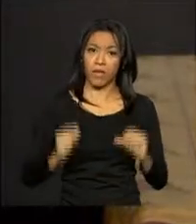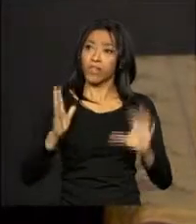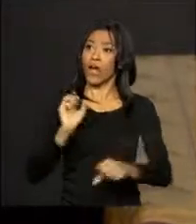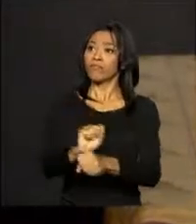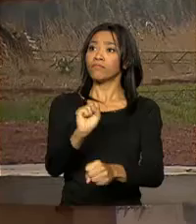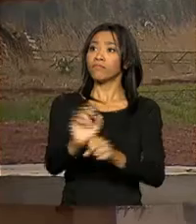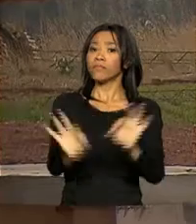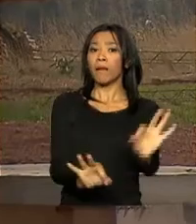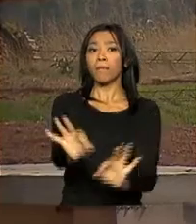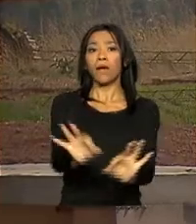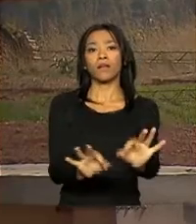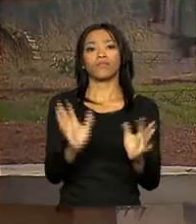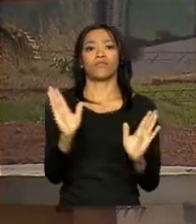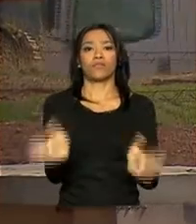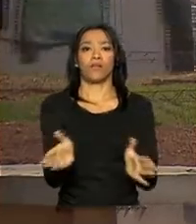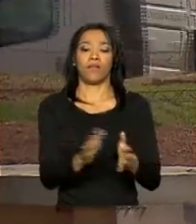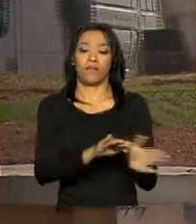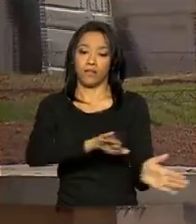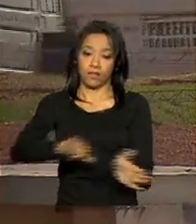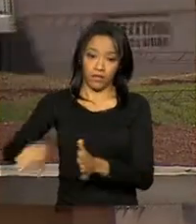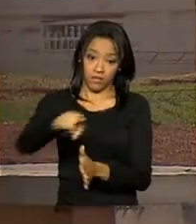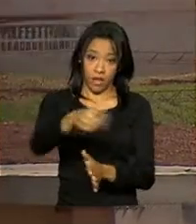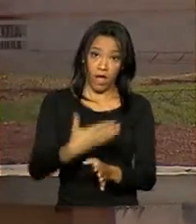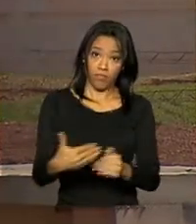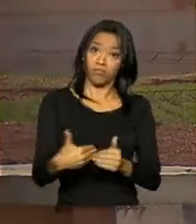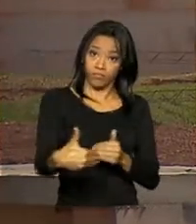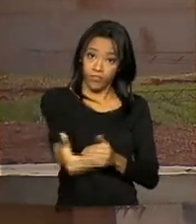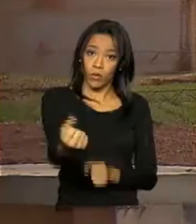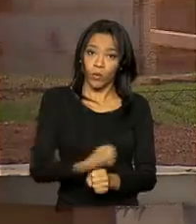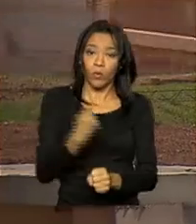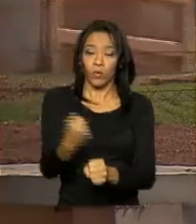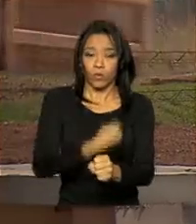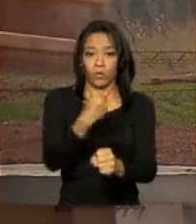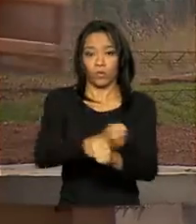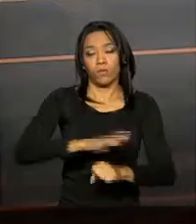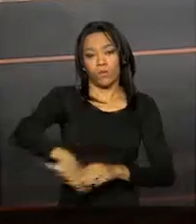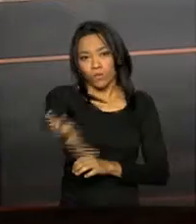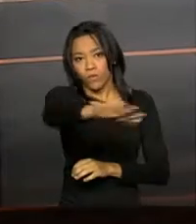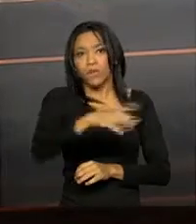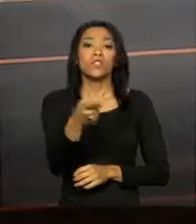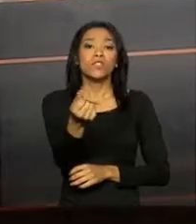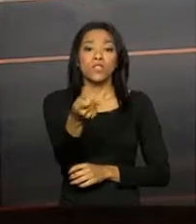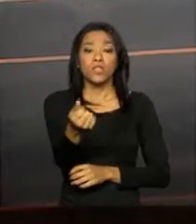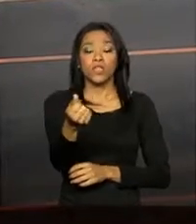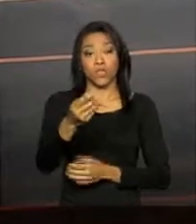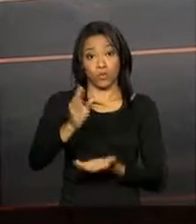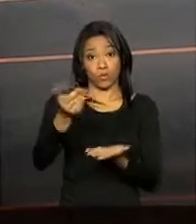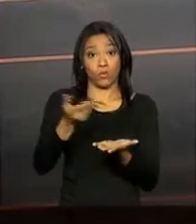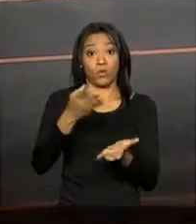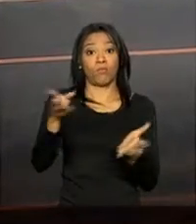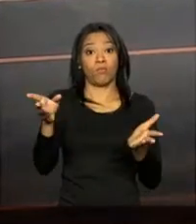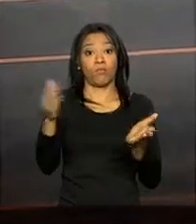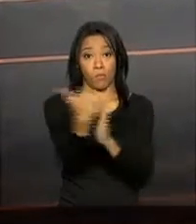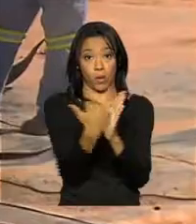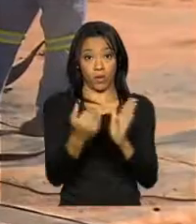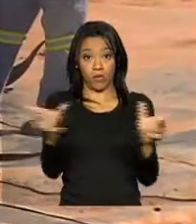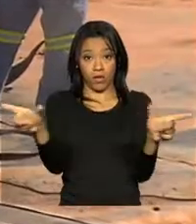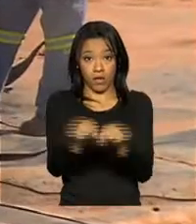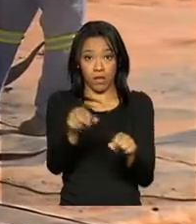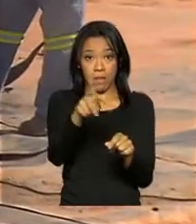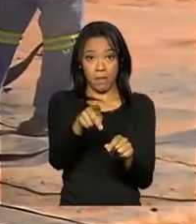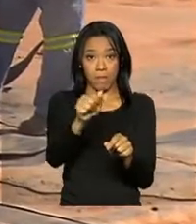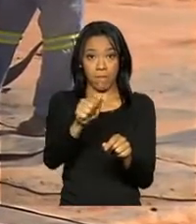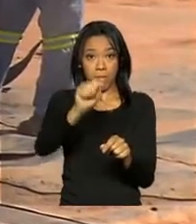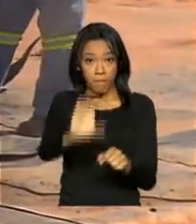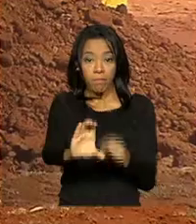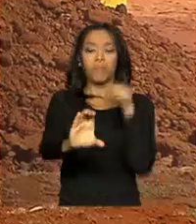esperando o esgoto. A rede coletora está em construção pelo município com recursos do Programa de Aceleração do Crescimento, o PAC, do